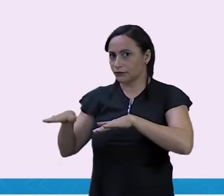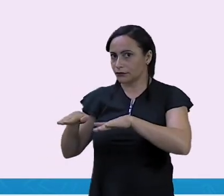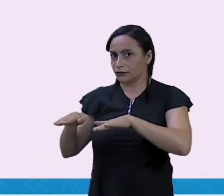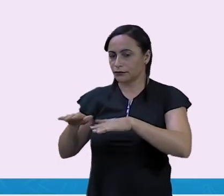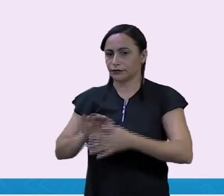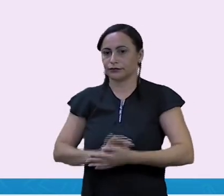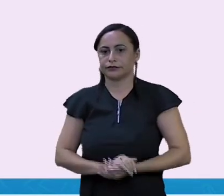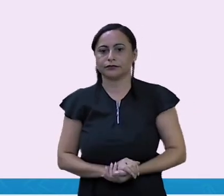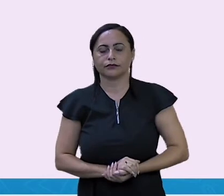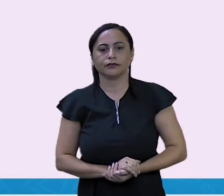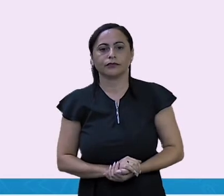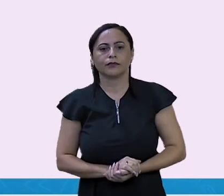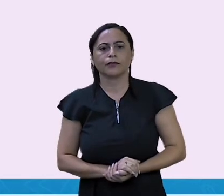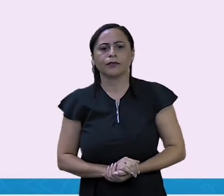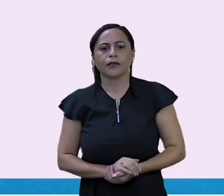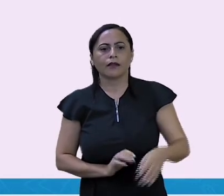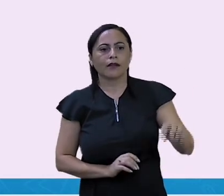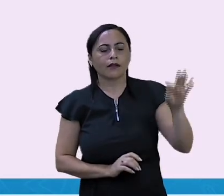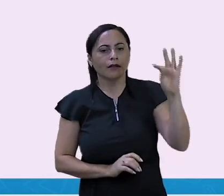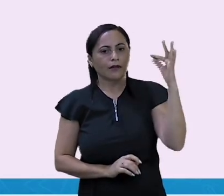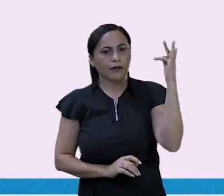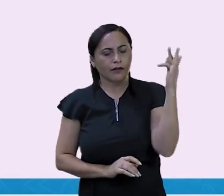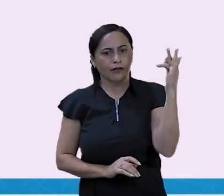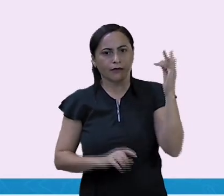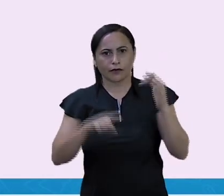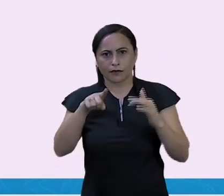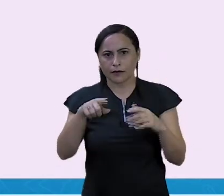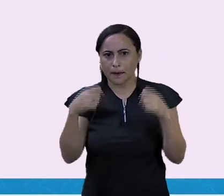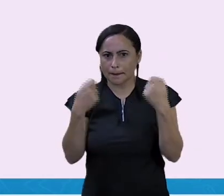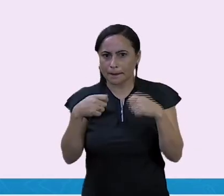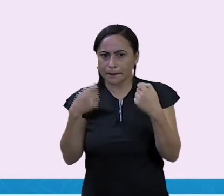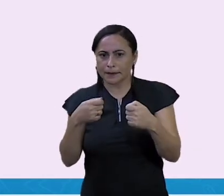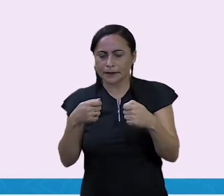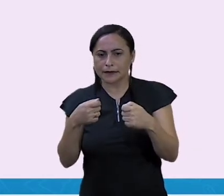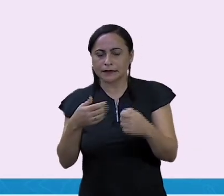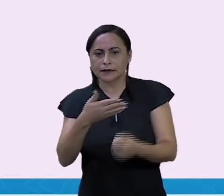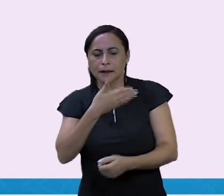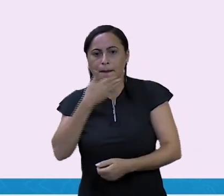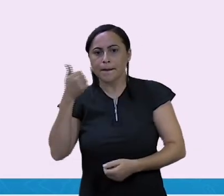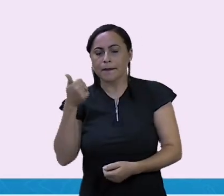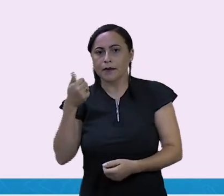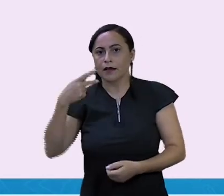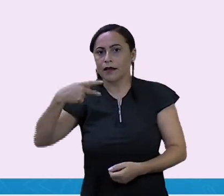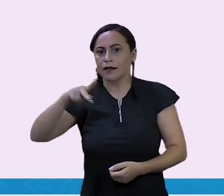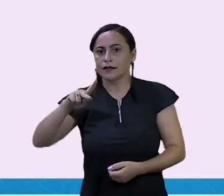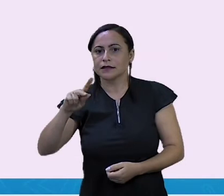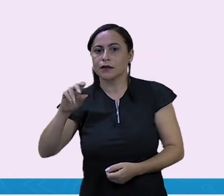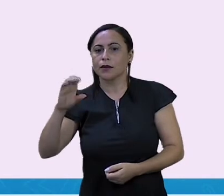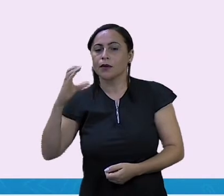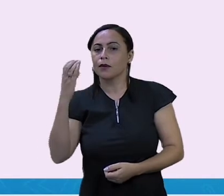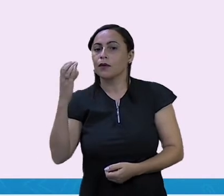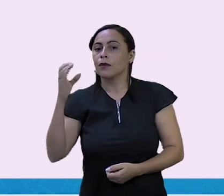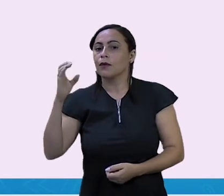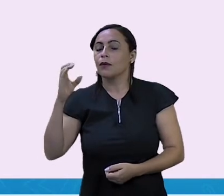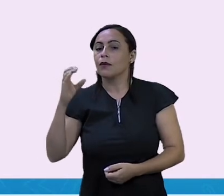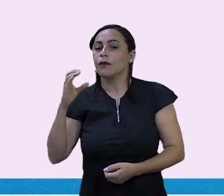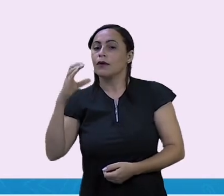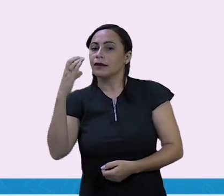trânsito, né? Você precisa melhorar seu senso de humor com